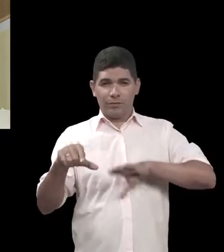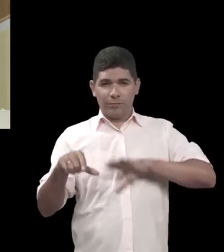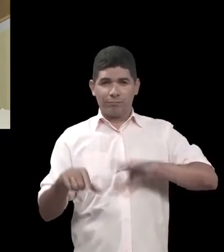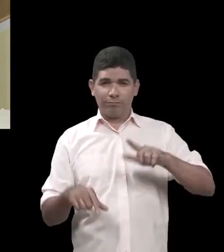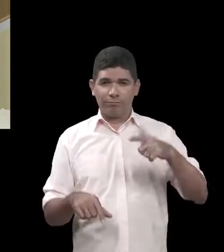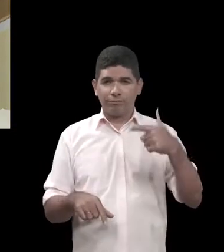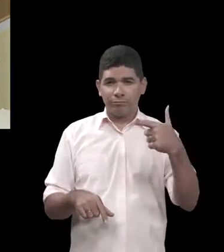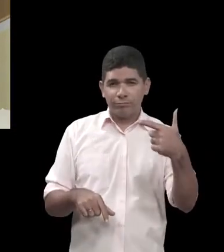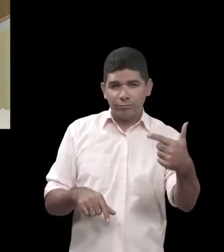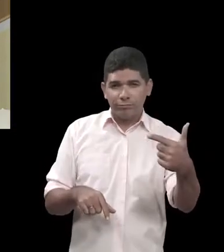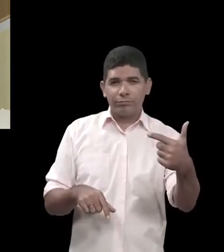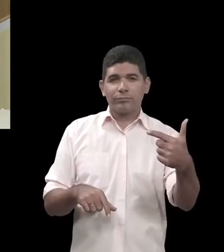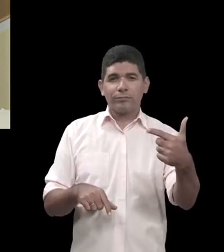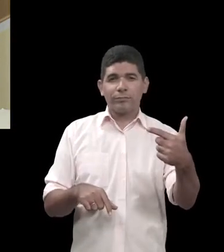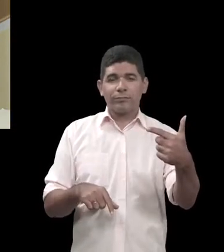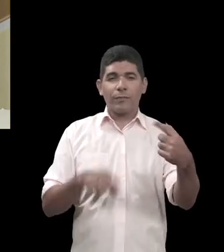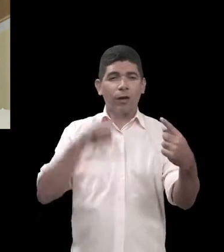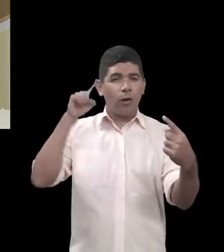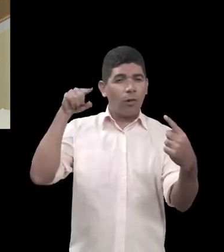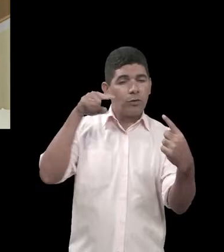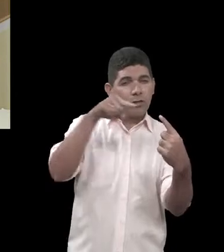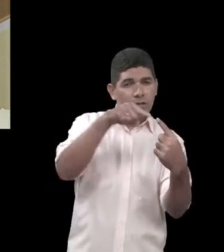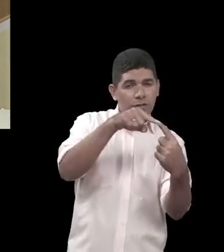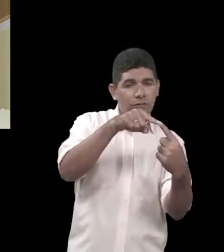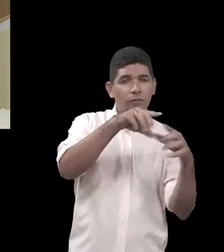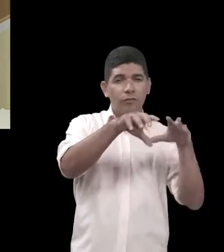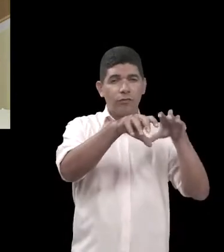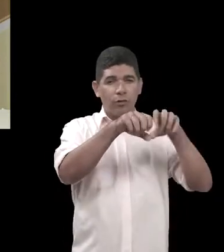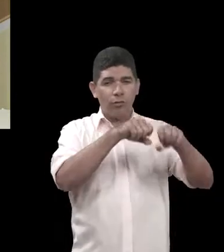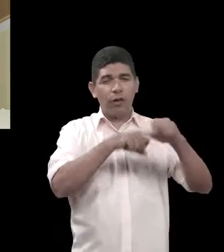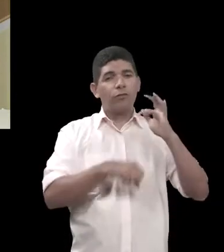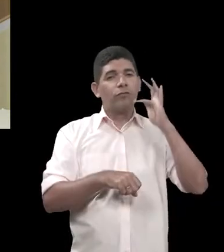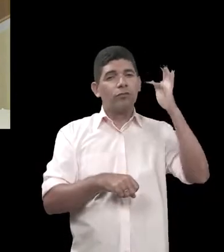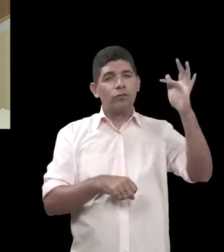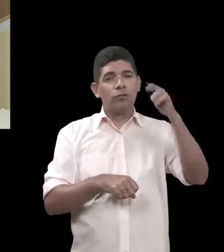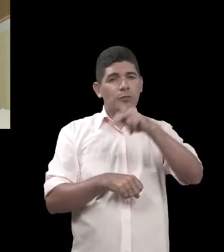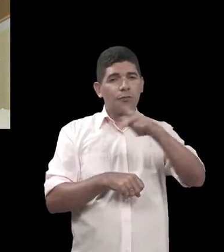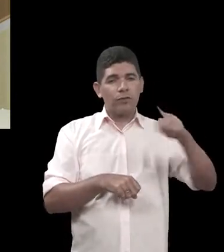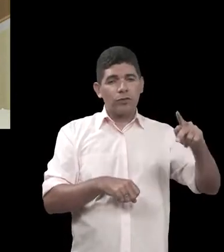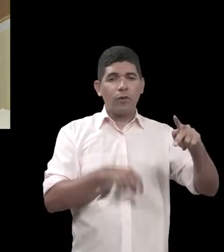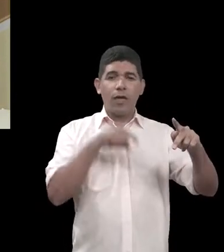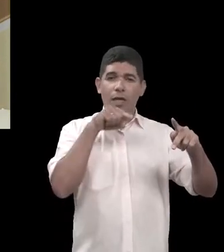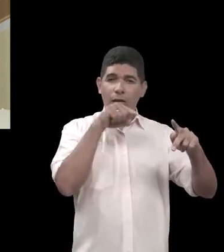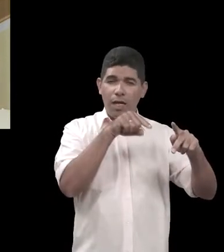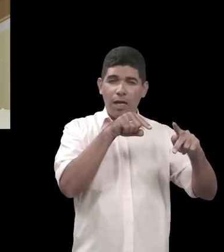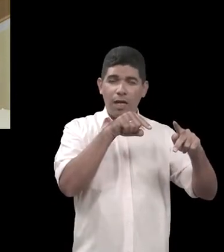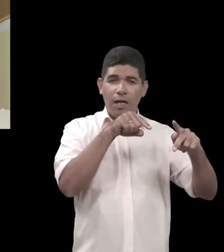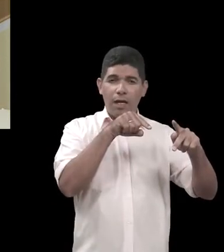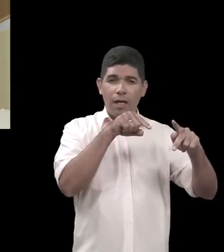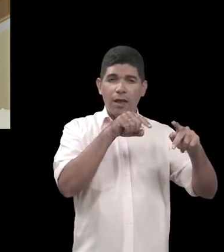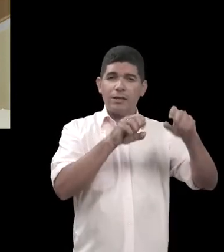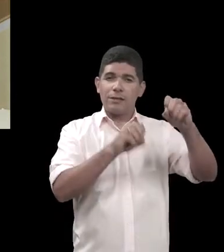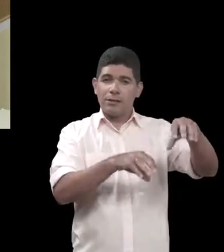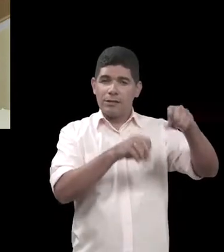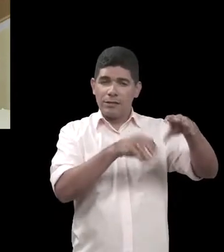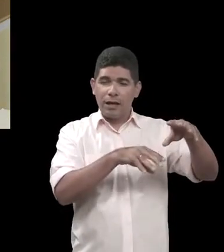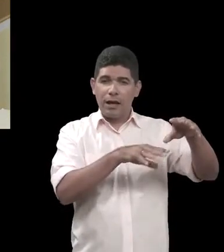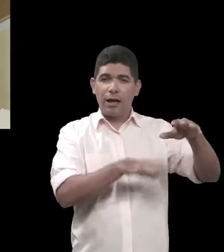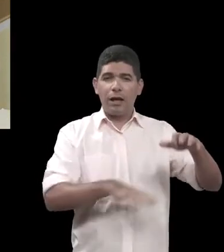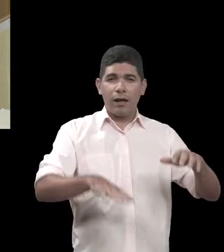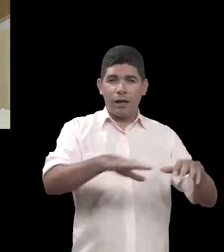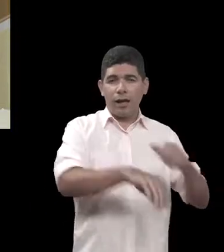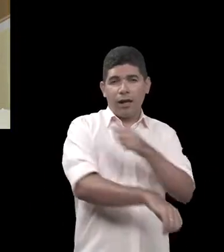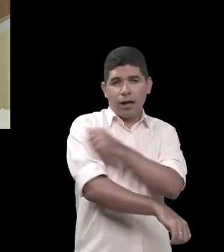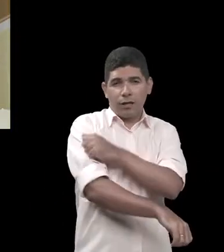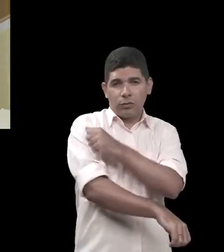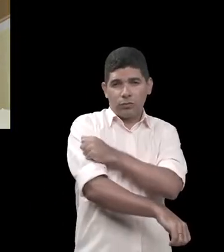que visa formar futuros professores que vão atuar com alunos surdos, ensinando para eles